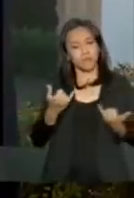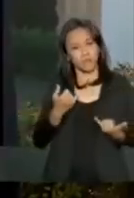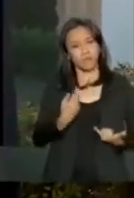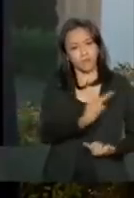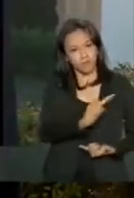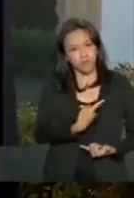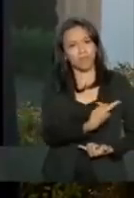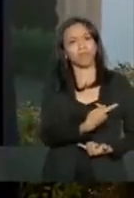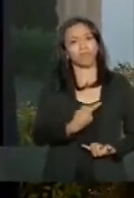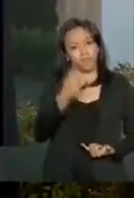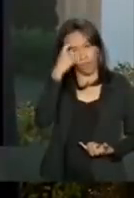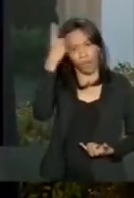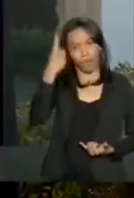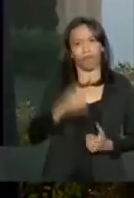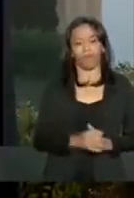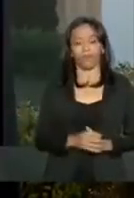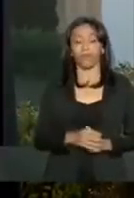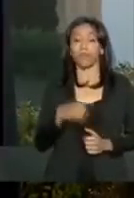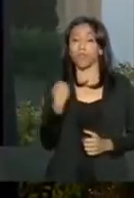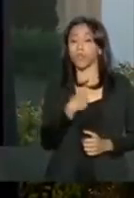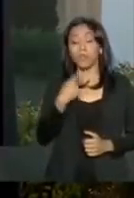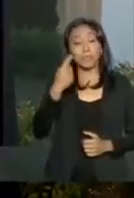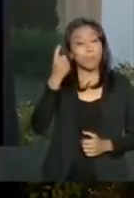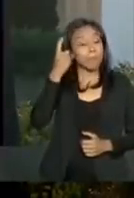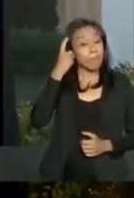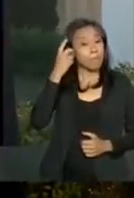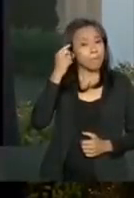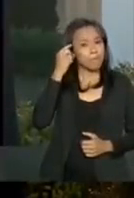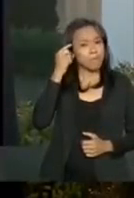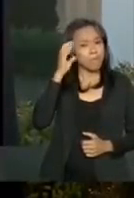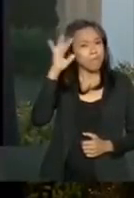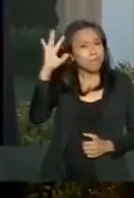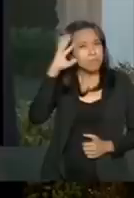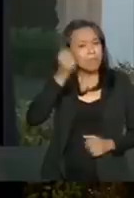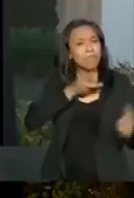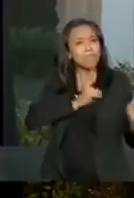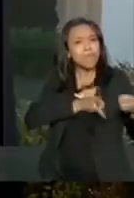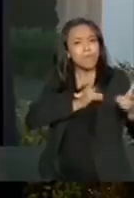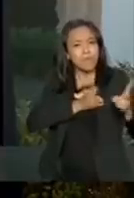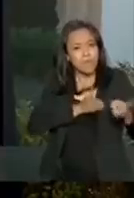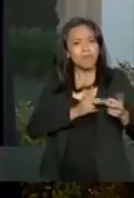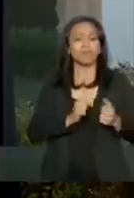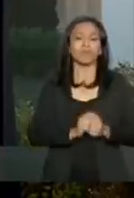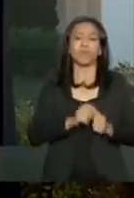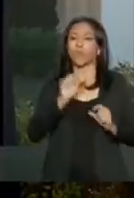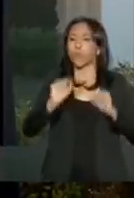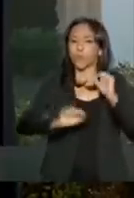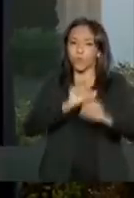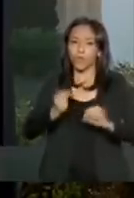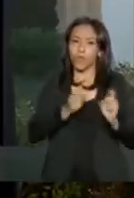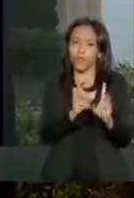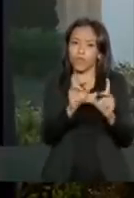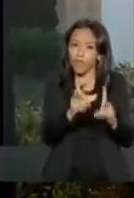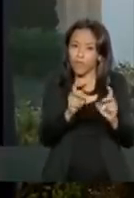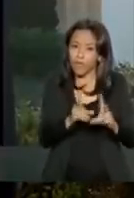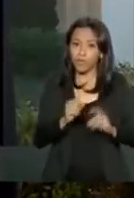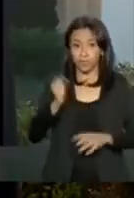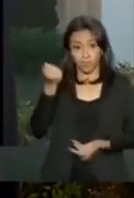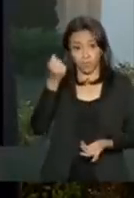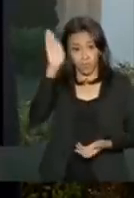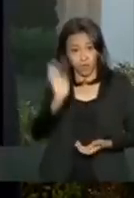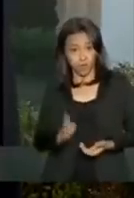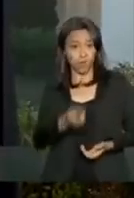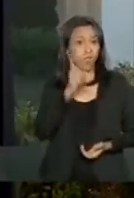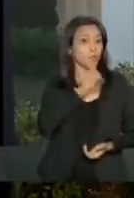e nós pensamos a mesma coisa em relação ao comércio. A relação dos Estados Unidos com o Brasil, por causa